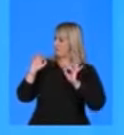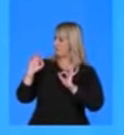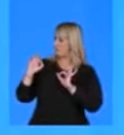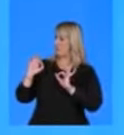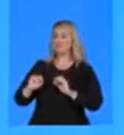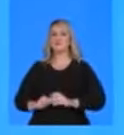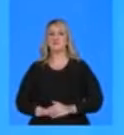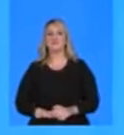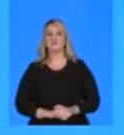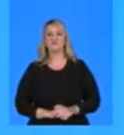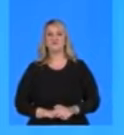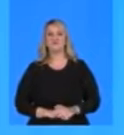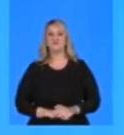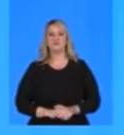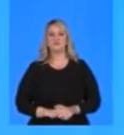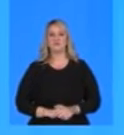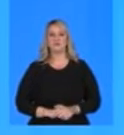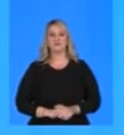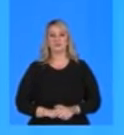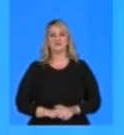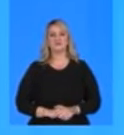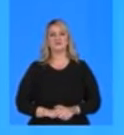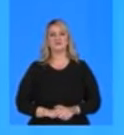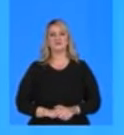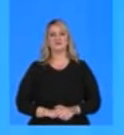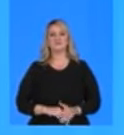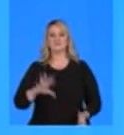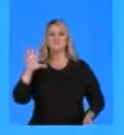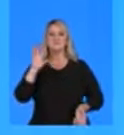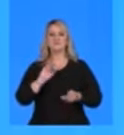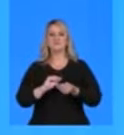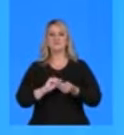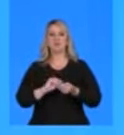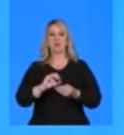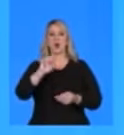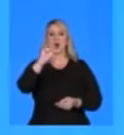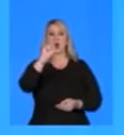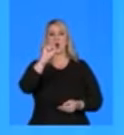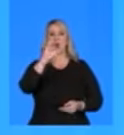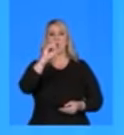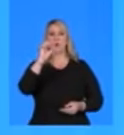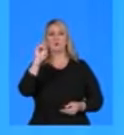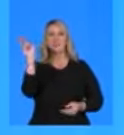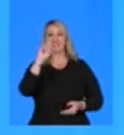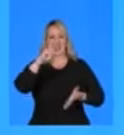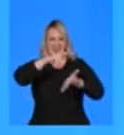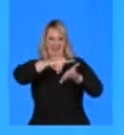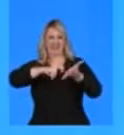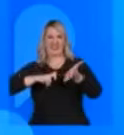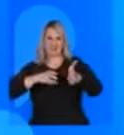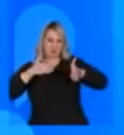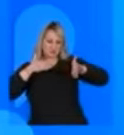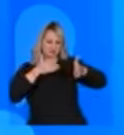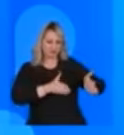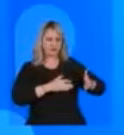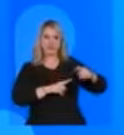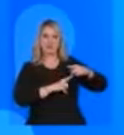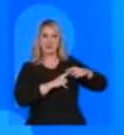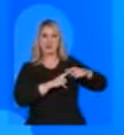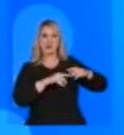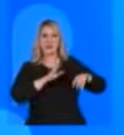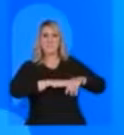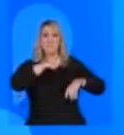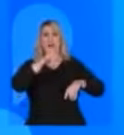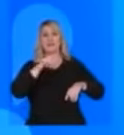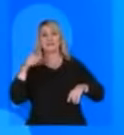bem faa complete complete a sua pergunta Fábio r$ 800 numa taxa de sepultamento é muito mais do que